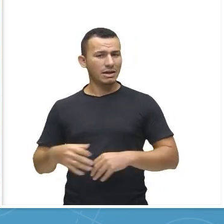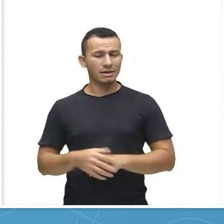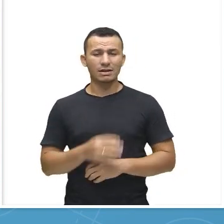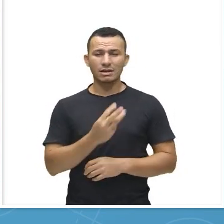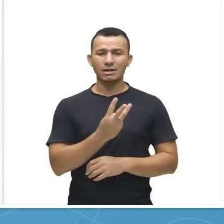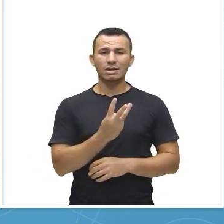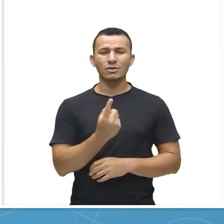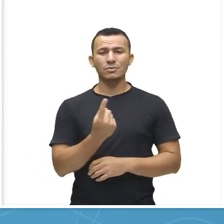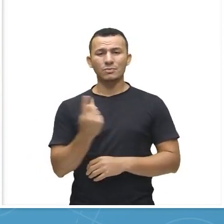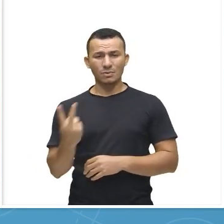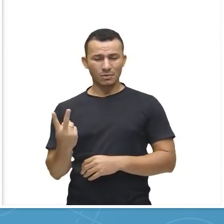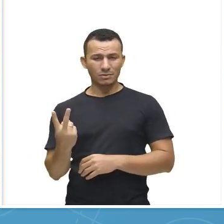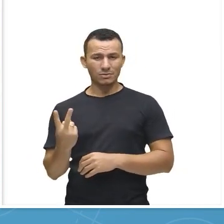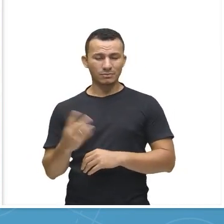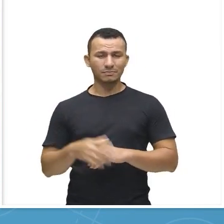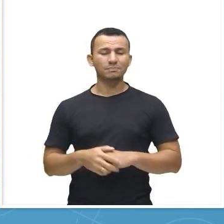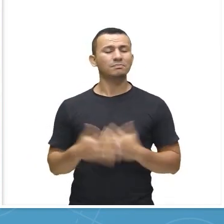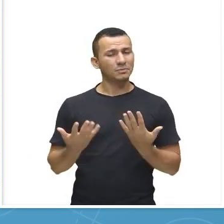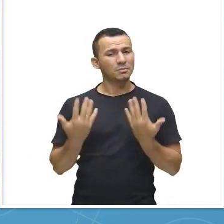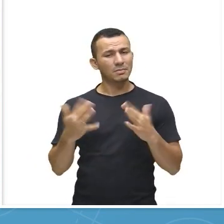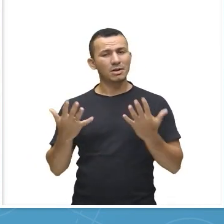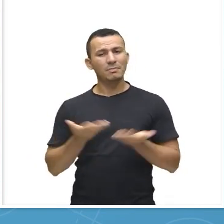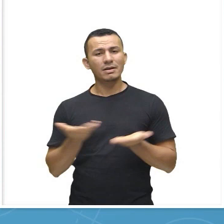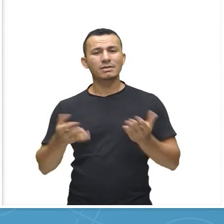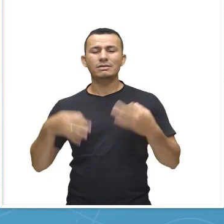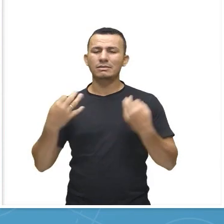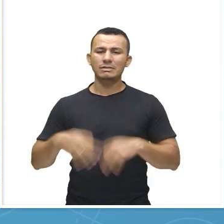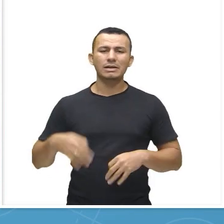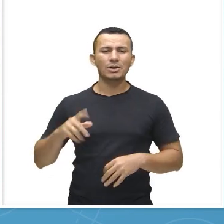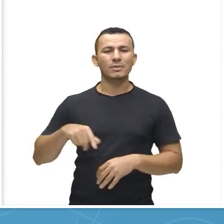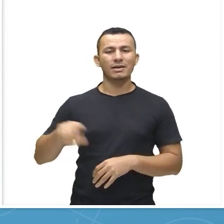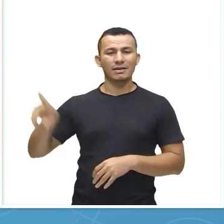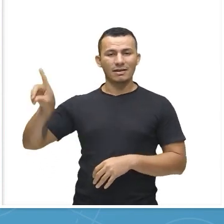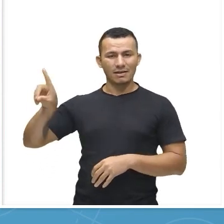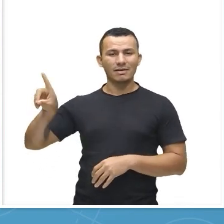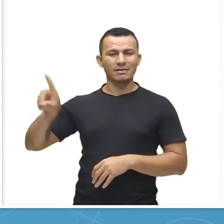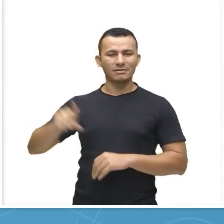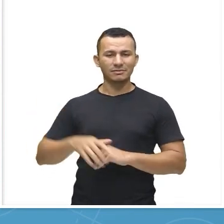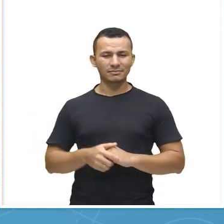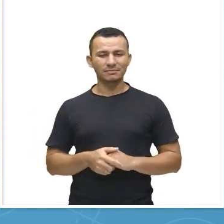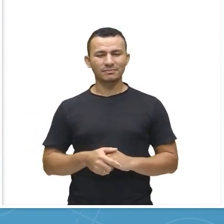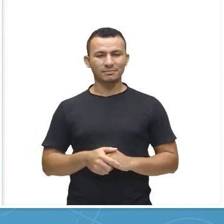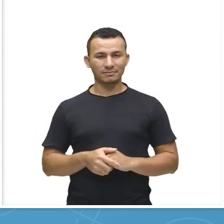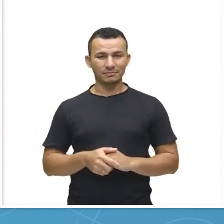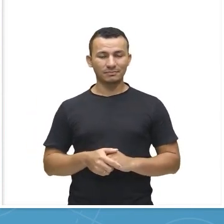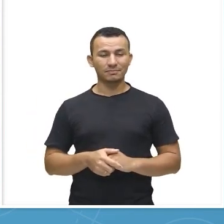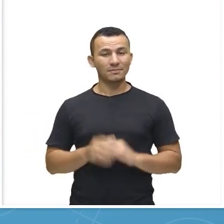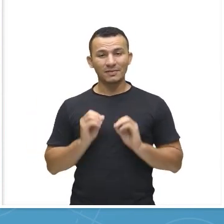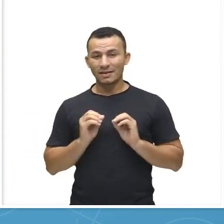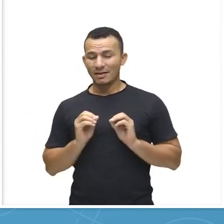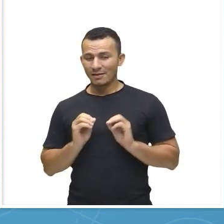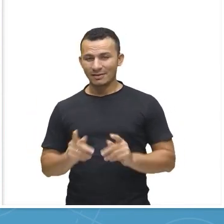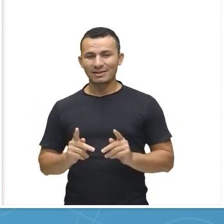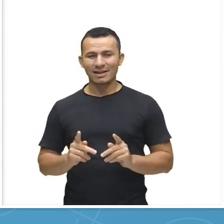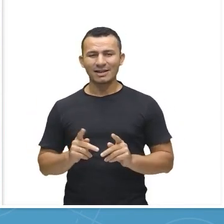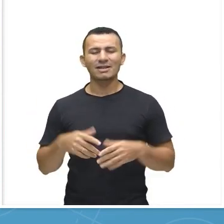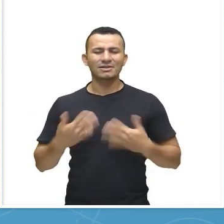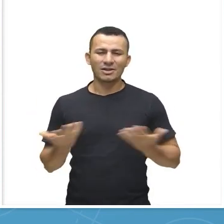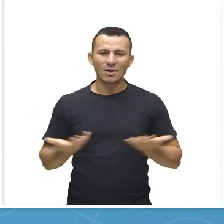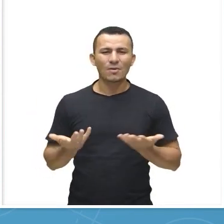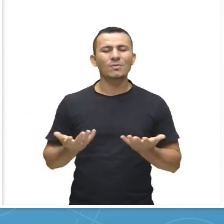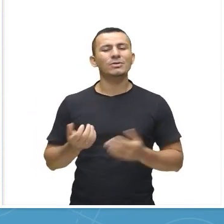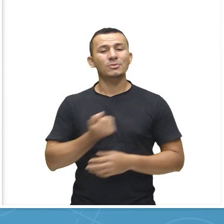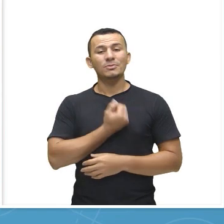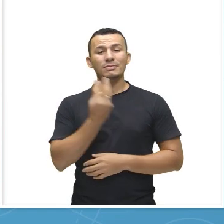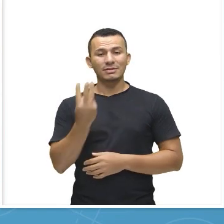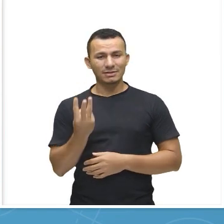2. Muito bem. Então, a alternativa correta é a letra D de dedinho. Tá bom, pessoal? Essa foi a nossa